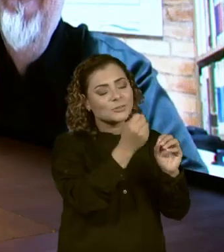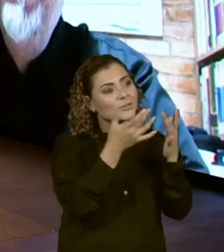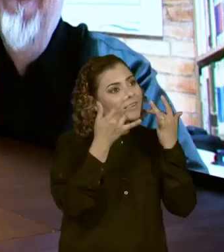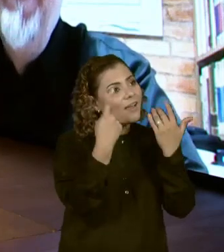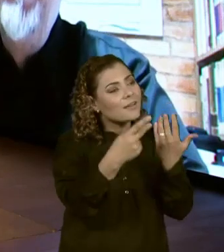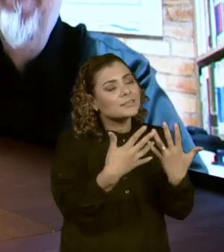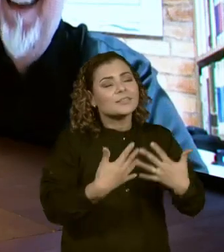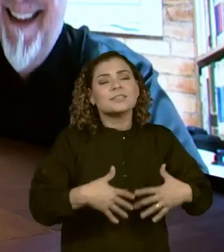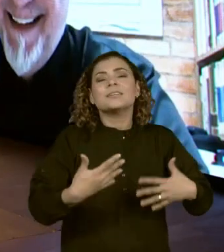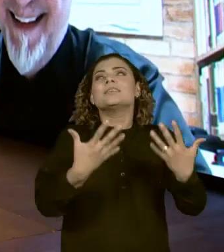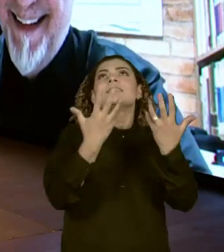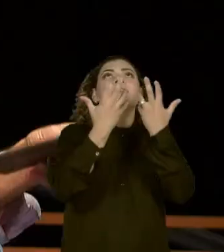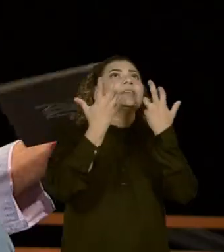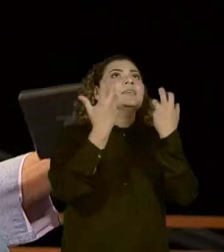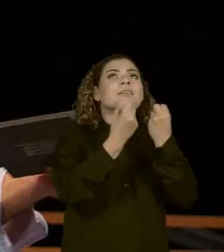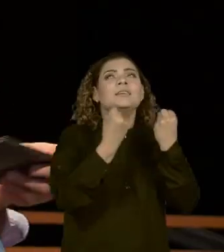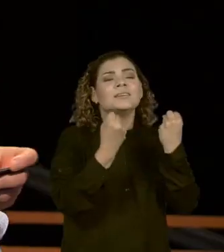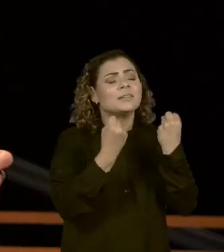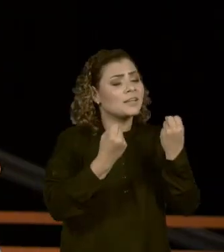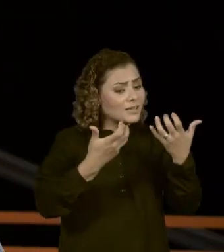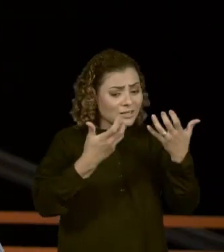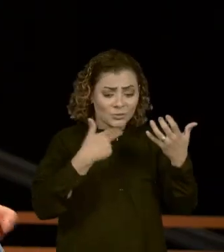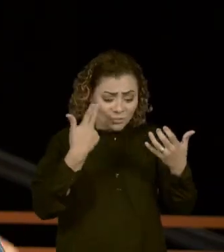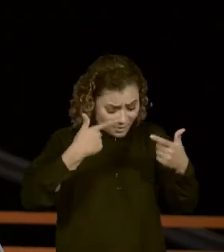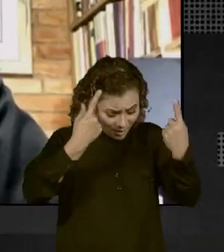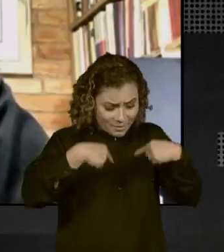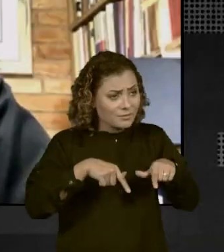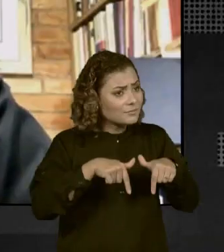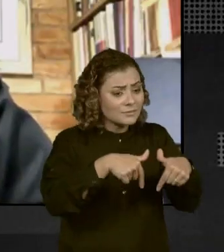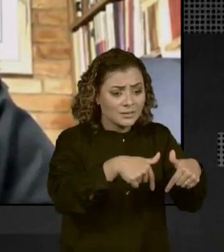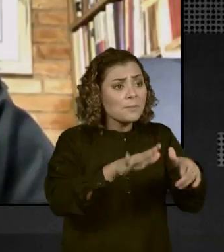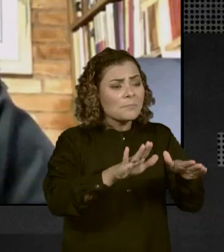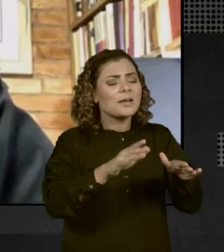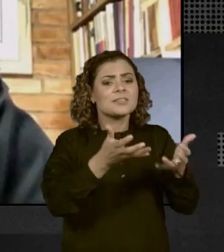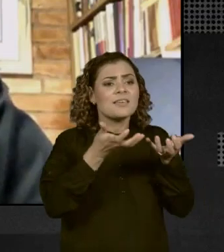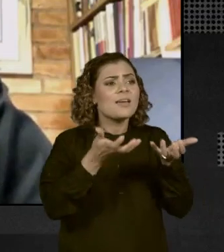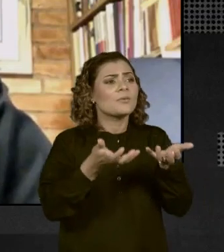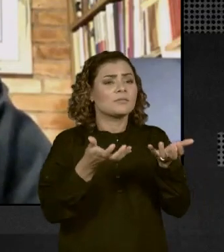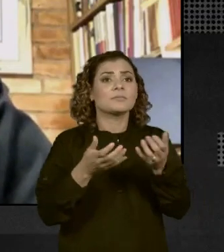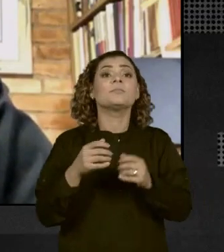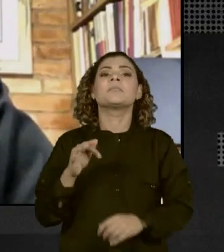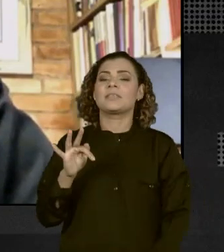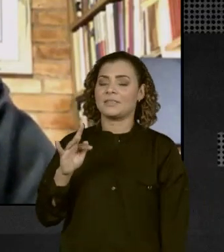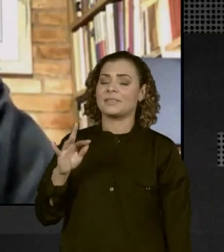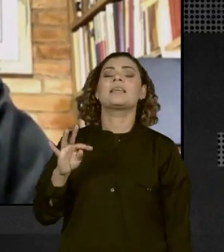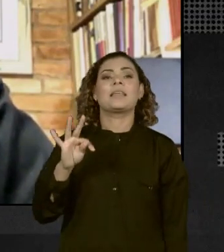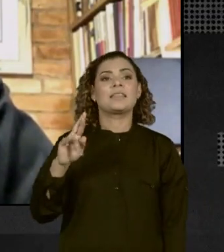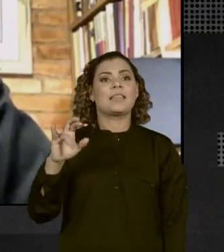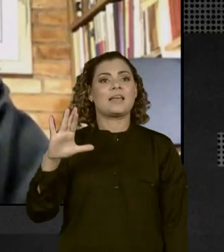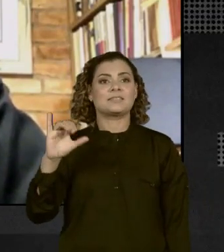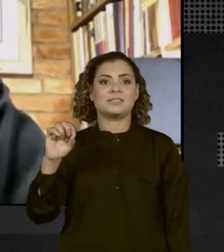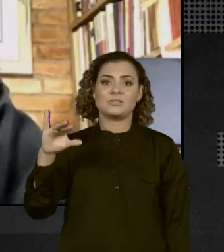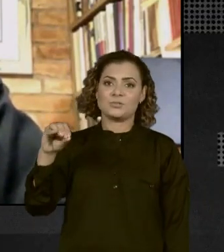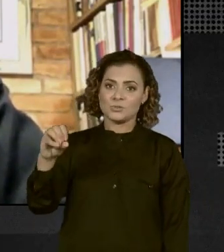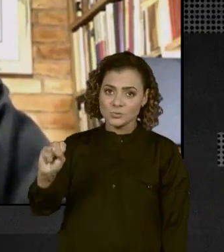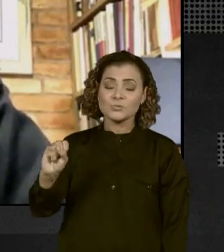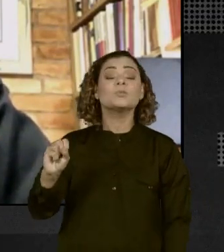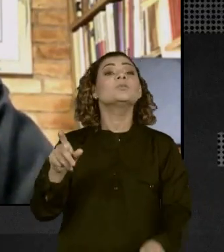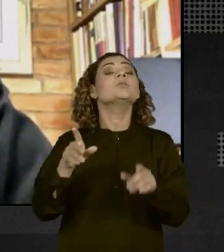Né? Eu fiquei muito feliz com isso. A peça fala justamente da paixão pelo teatro, né? Aquele velho ator que se apaixona pelo